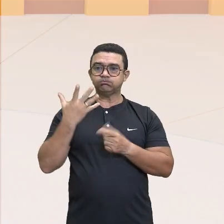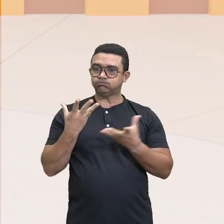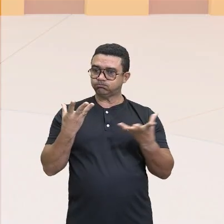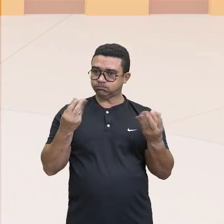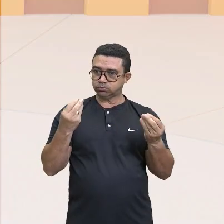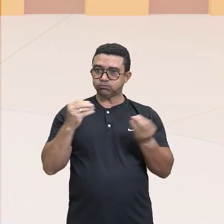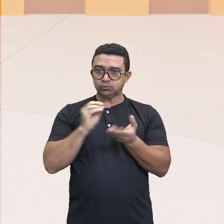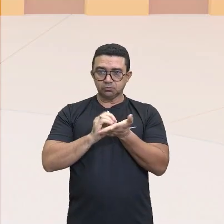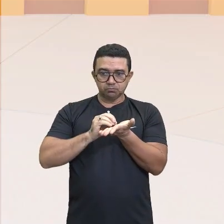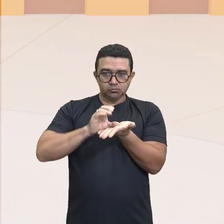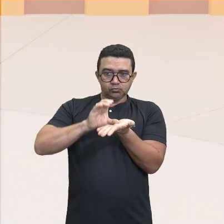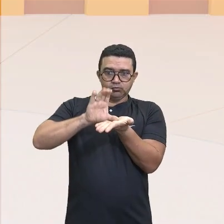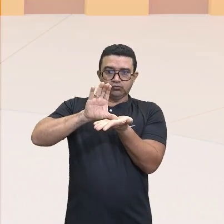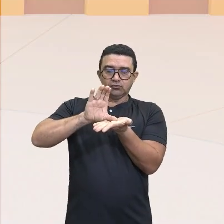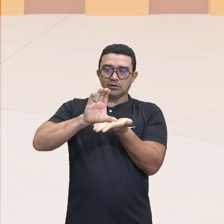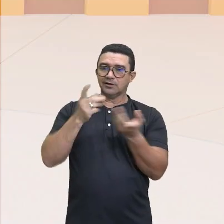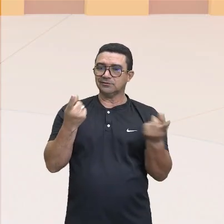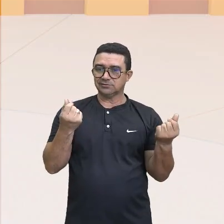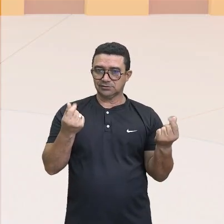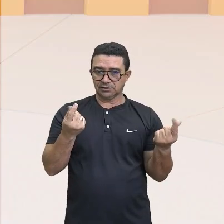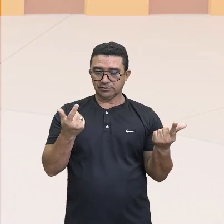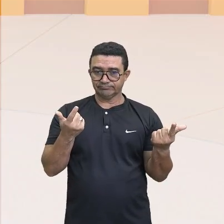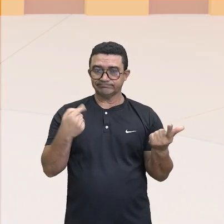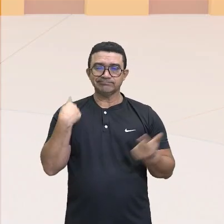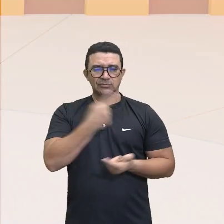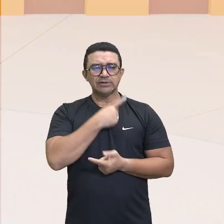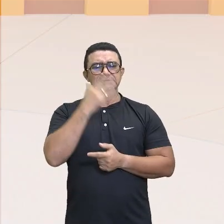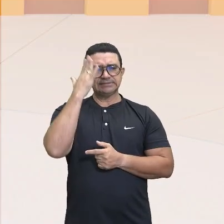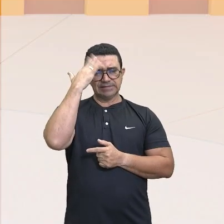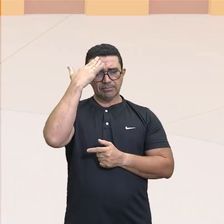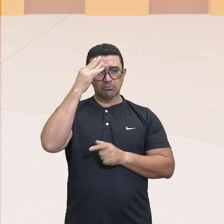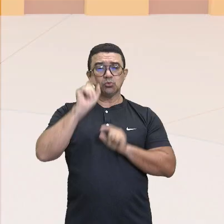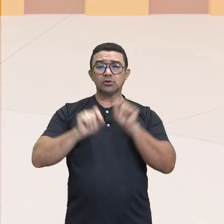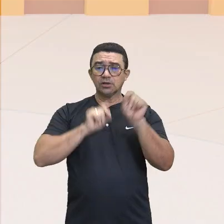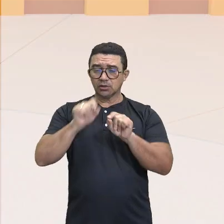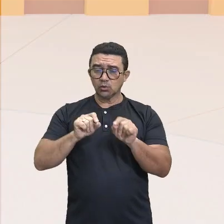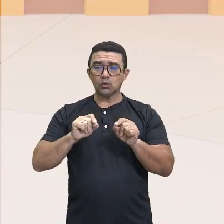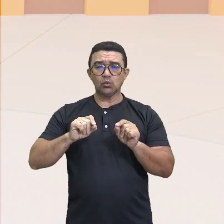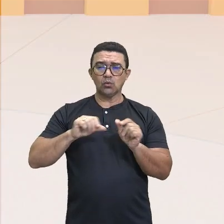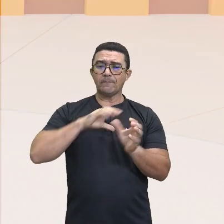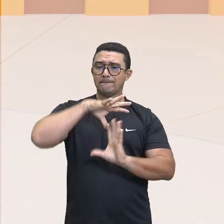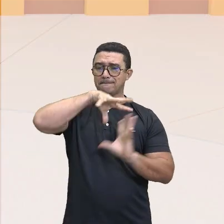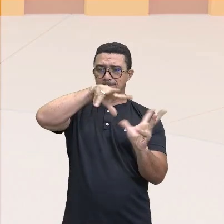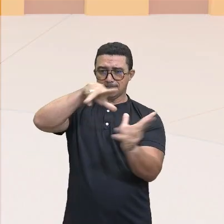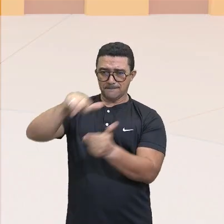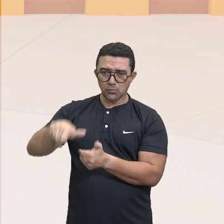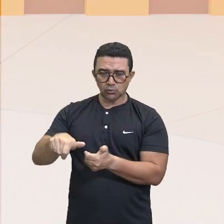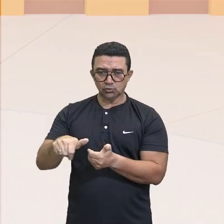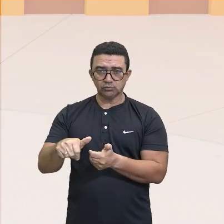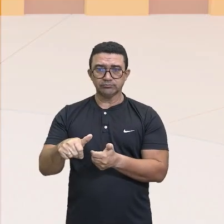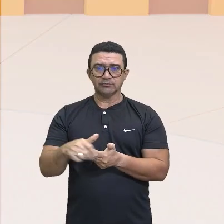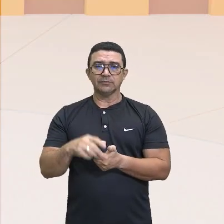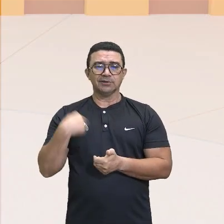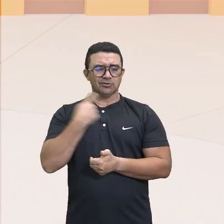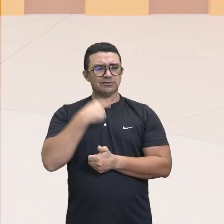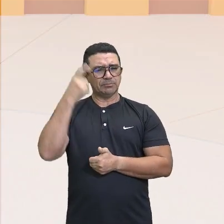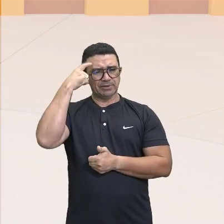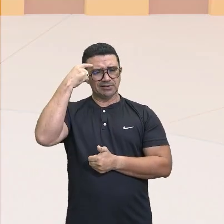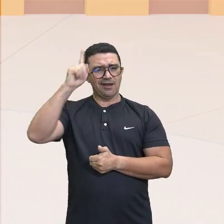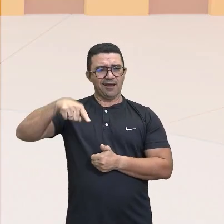que é possível isso? Nós já sabemos que o mundo está vivendo aí, um mundo que a gente pode considerar